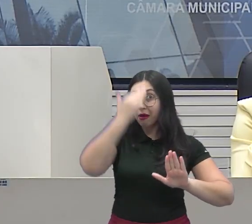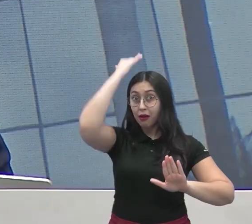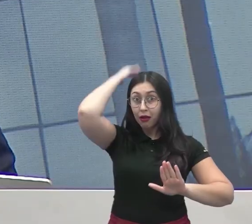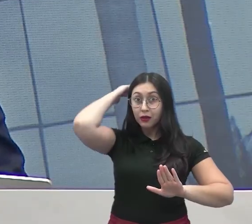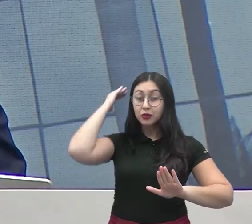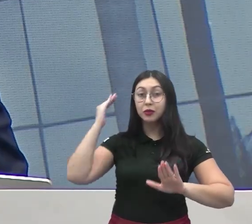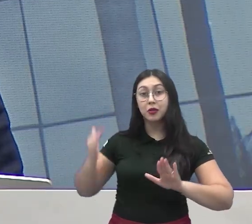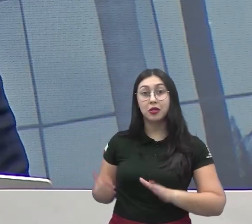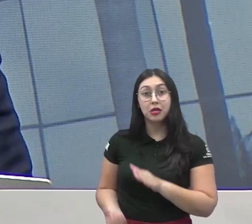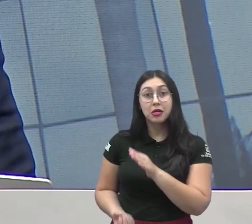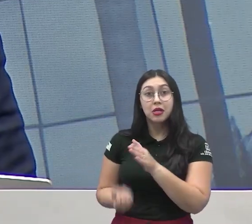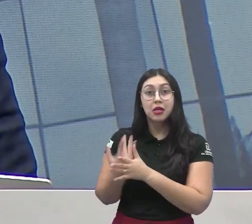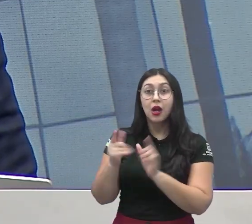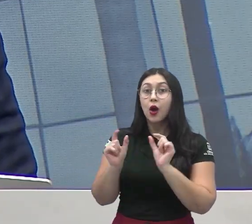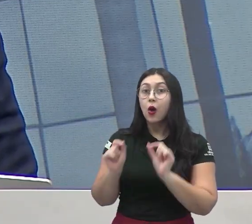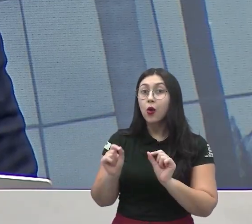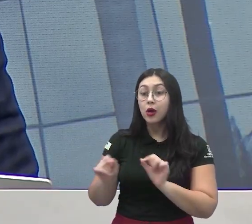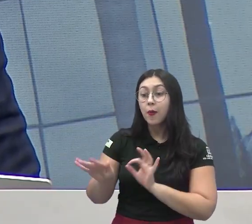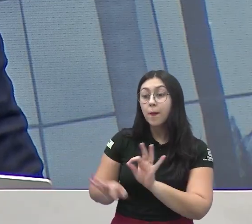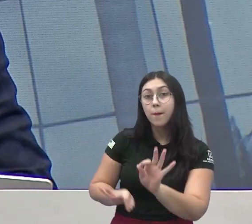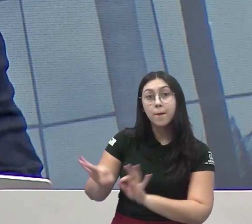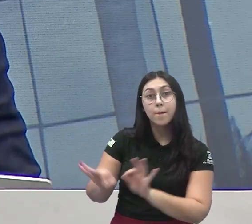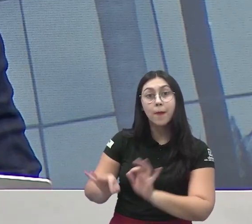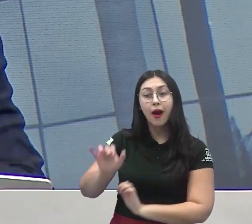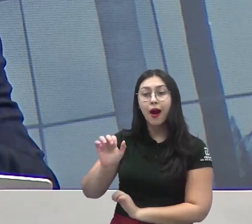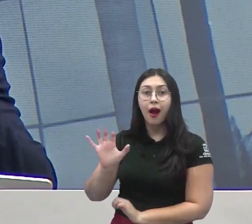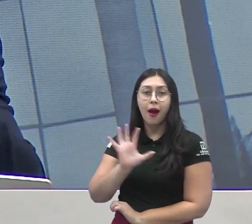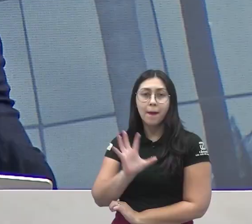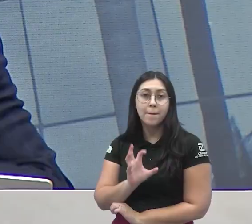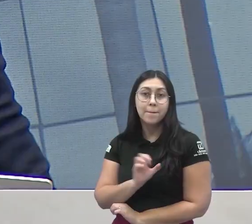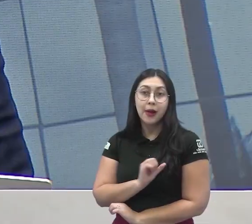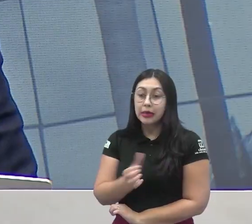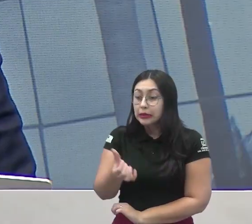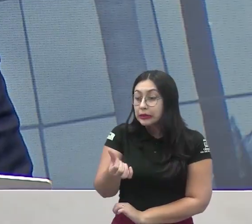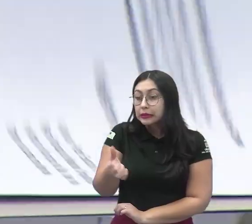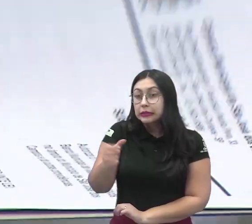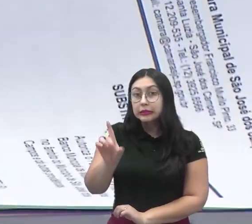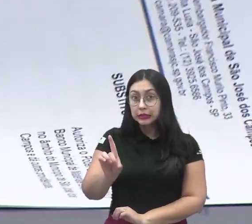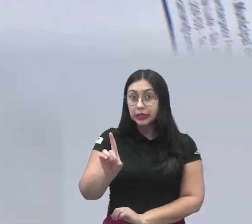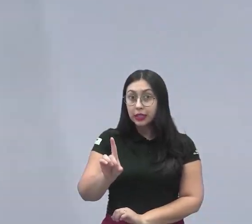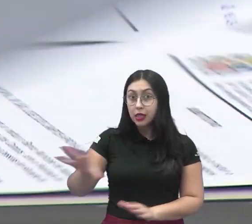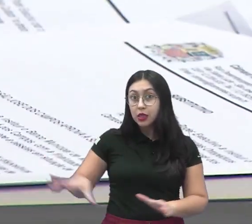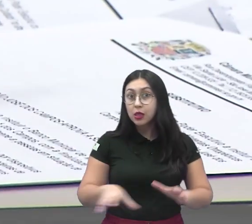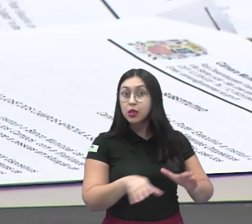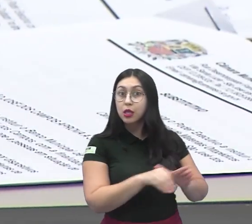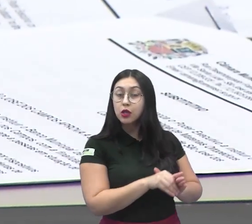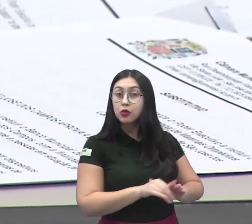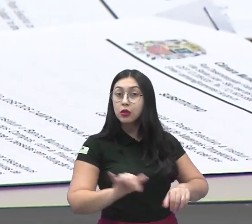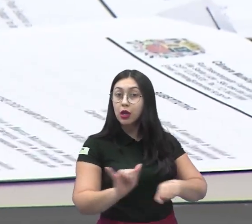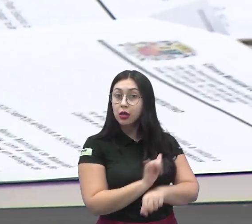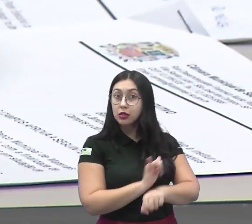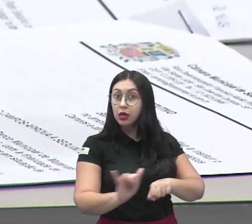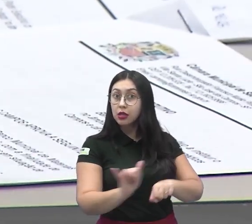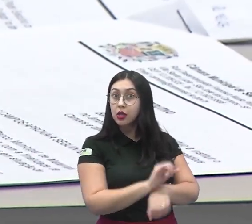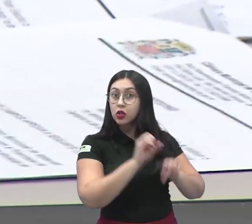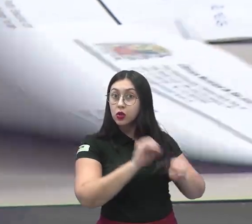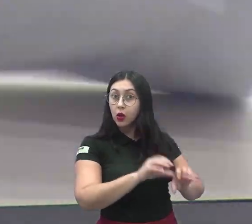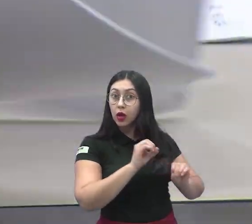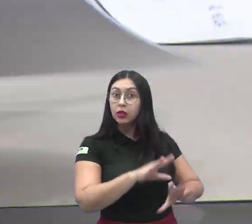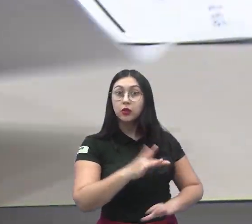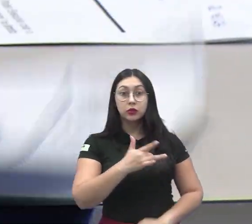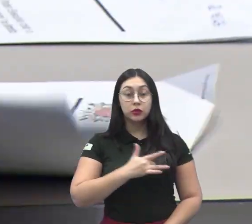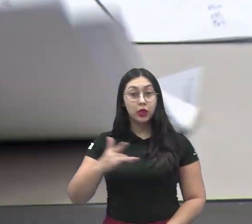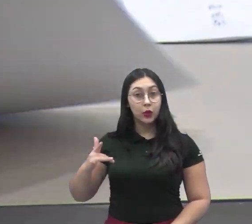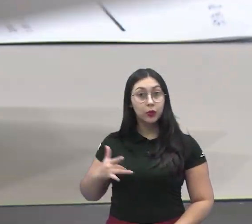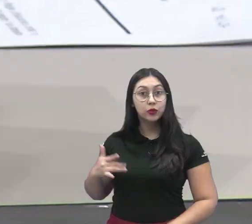Cláudio Apolinário, estabelece a adoção do programa Amar 6D nas políticas públicas de educação, saúde